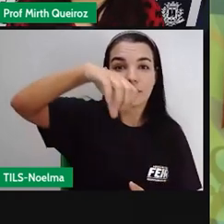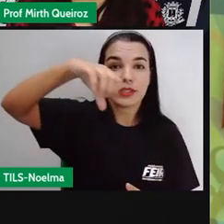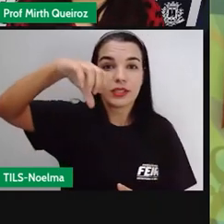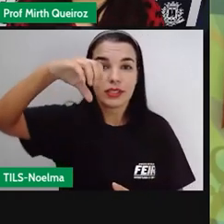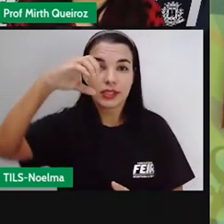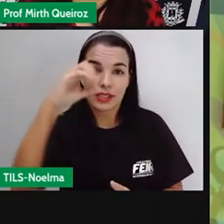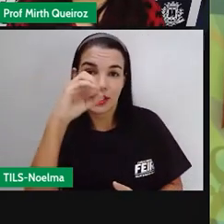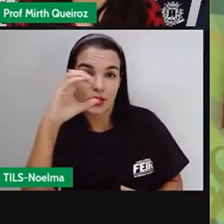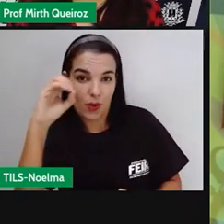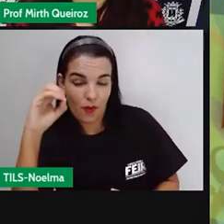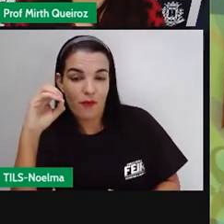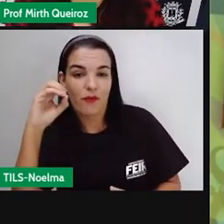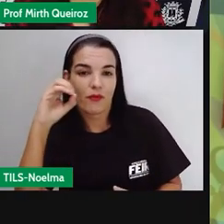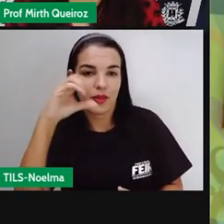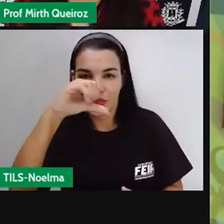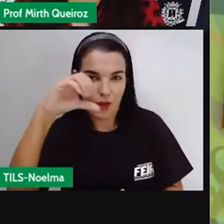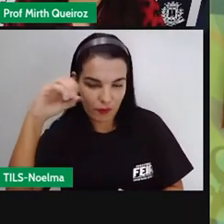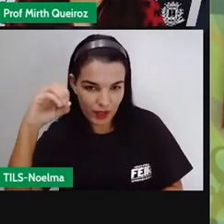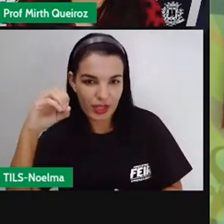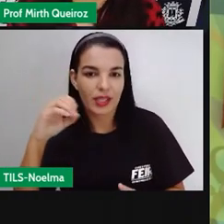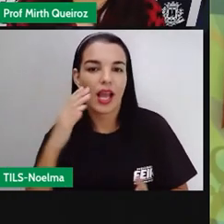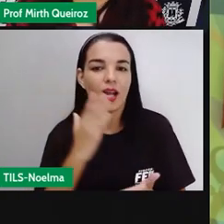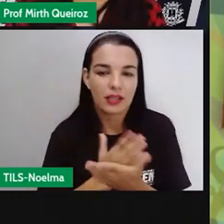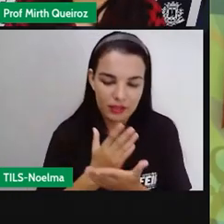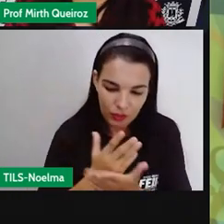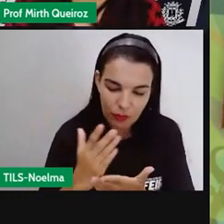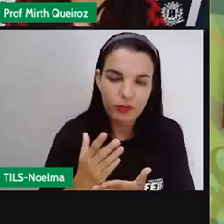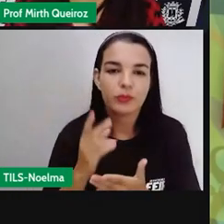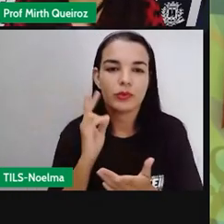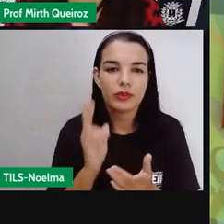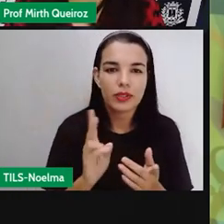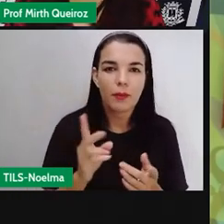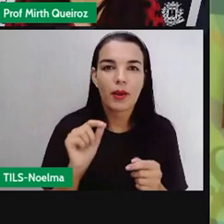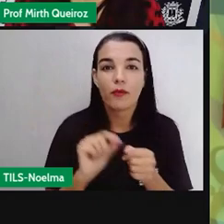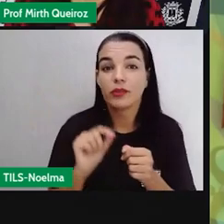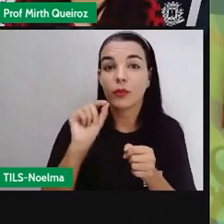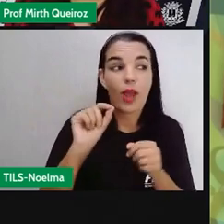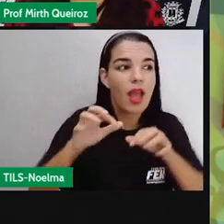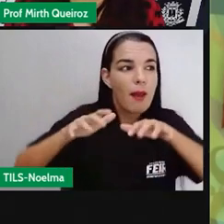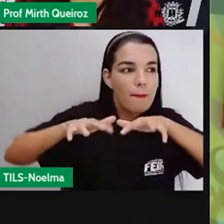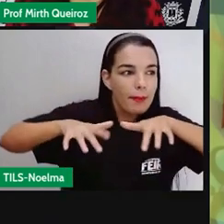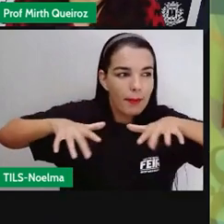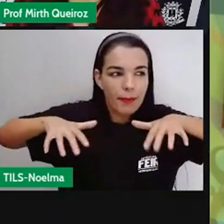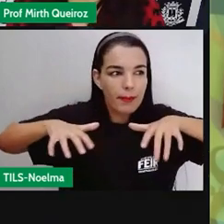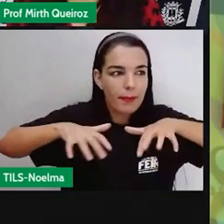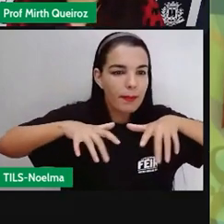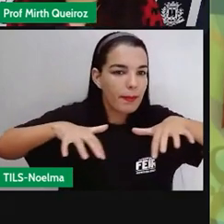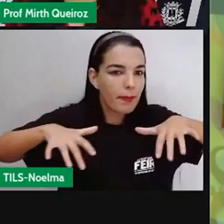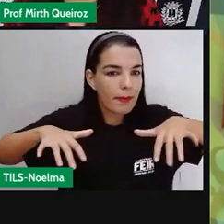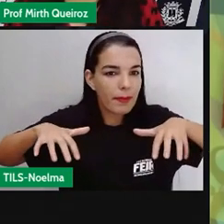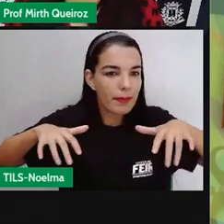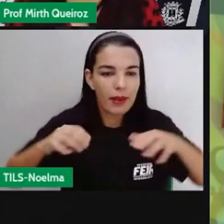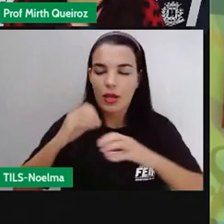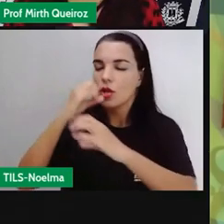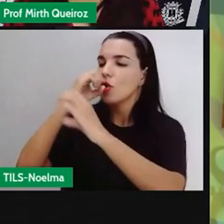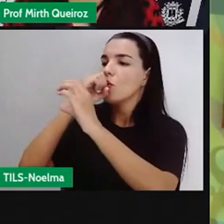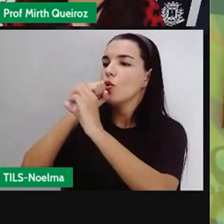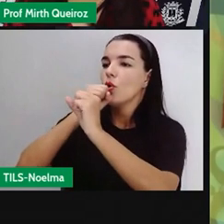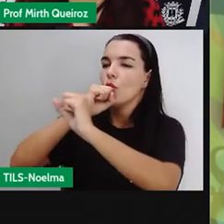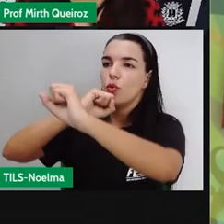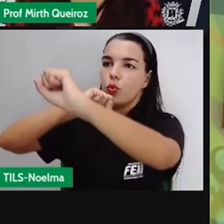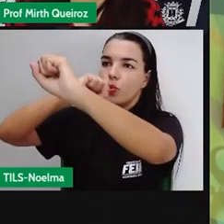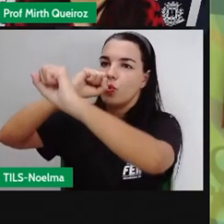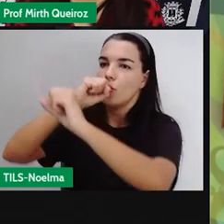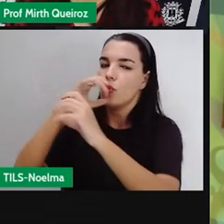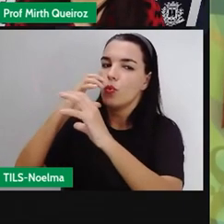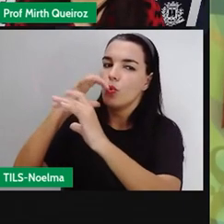foram incorporados por algumas bandas, como é o caso do teclado, o sax, e a zabumba, ela foi